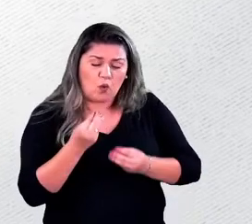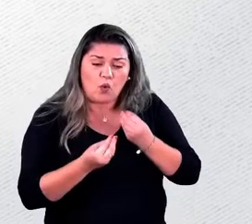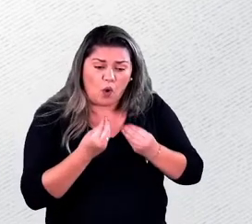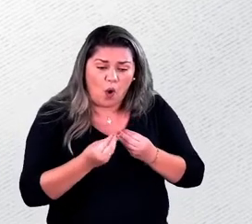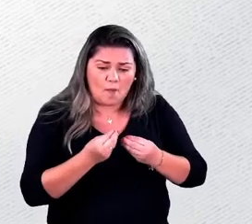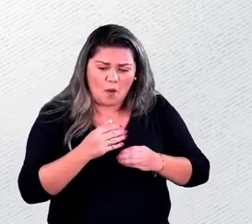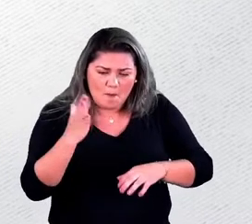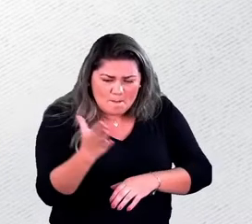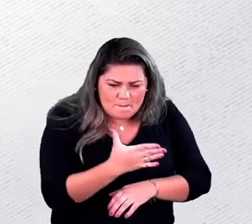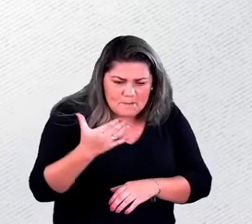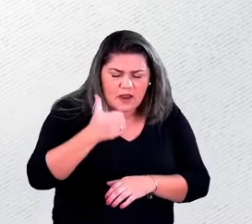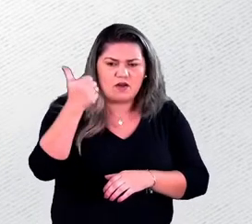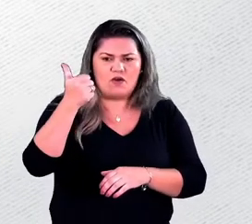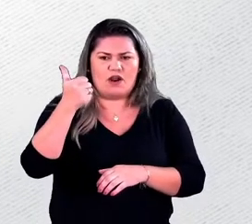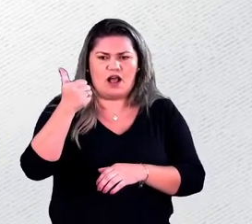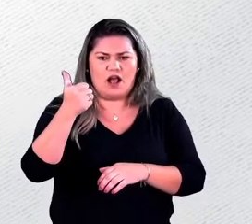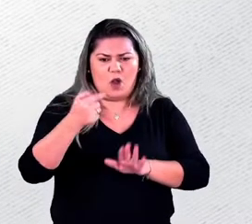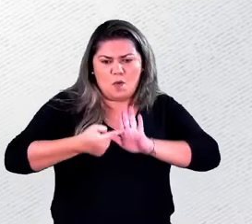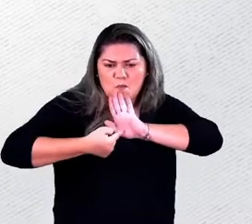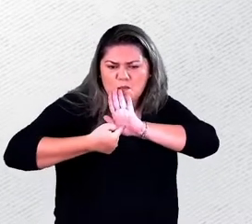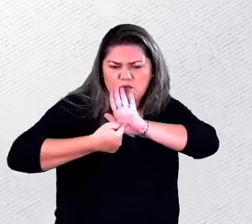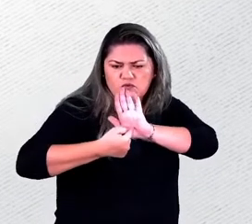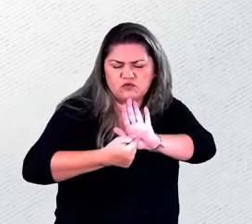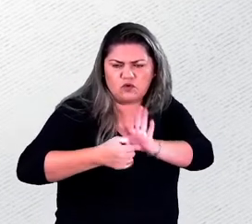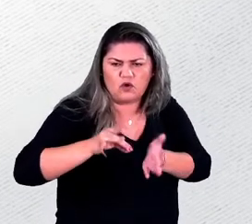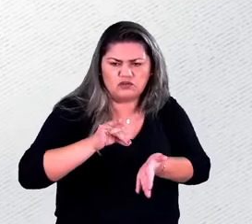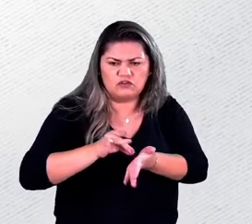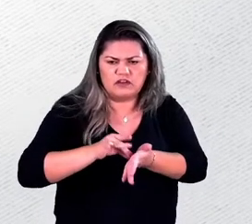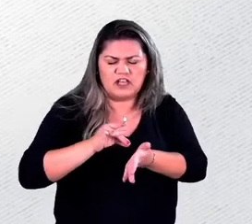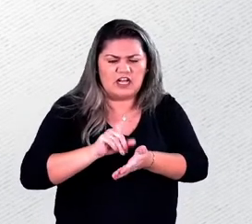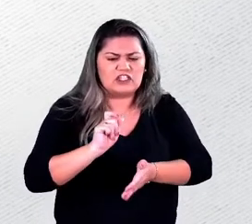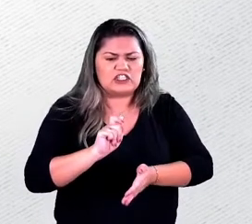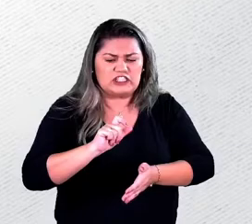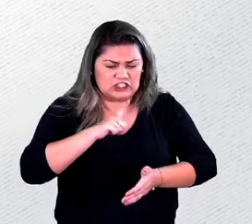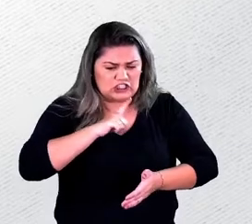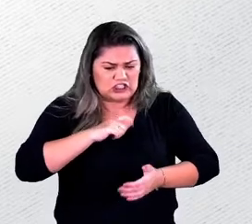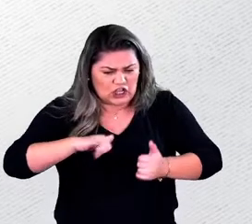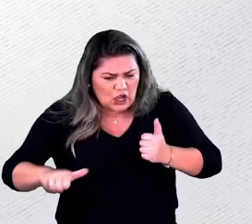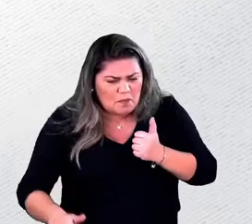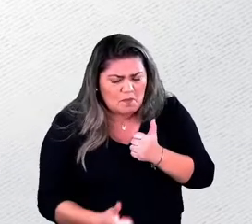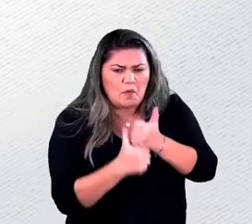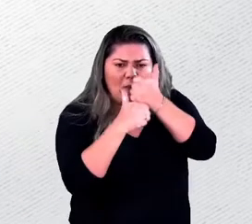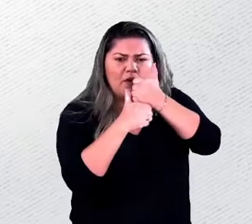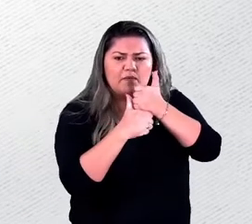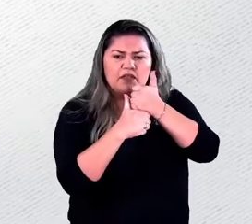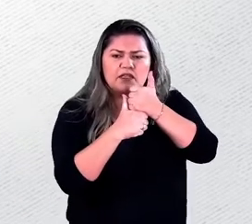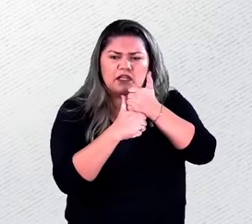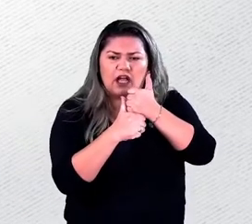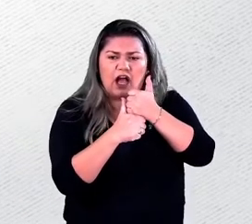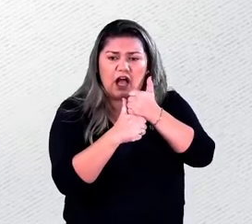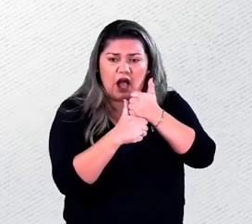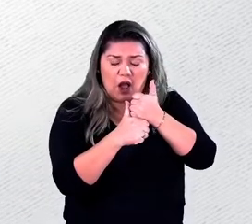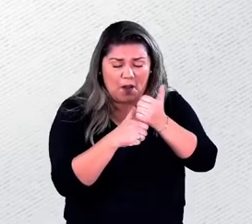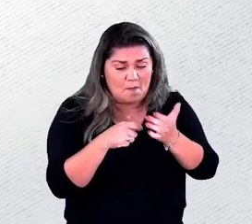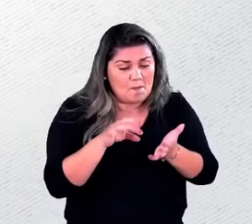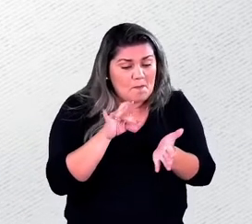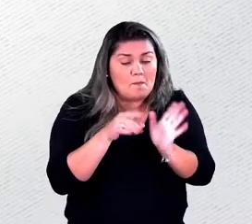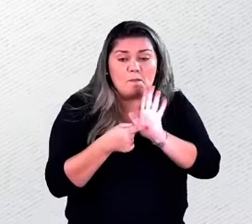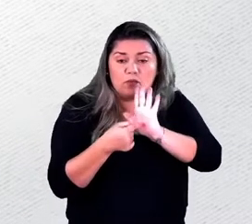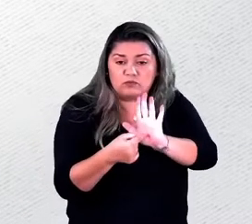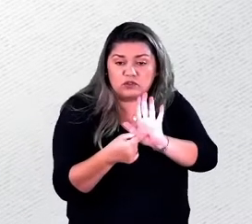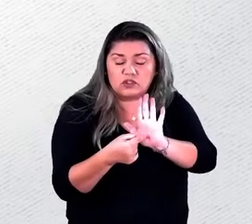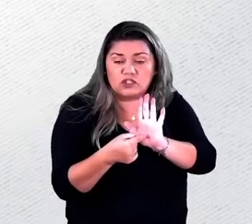mente só ficou evidente que nós precisávamos complementar e aprimorar é o nosso Marco legislativo